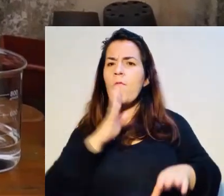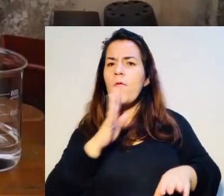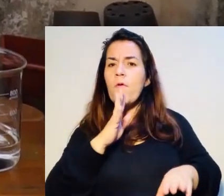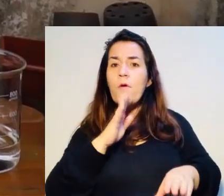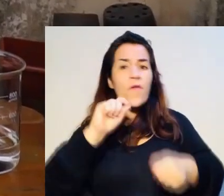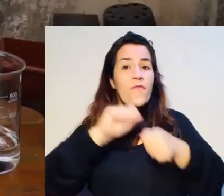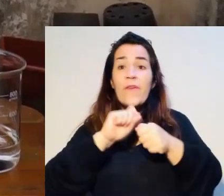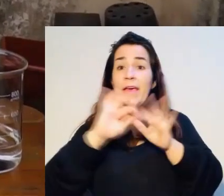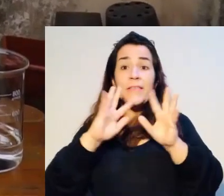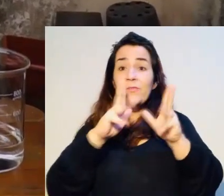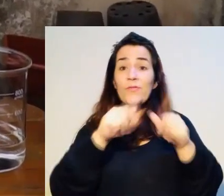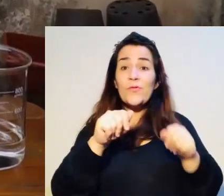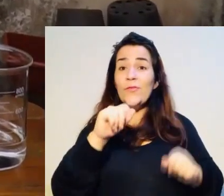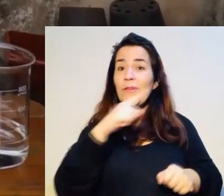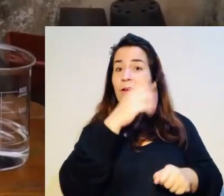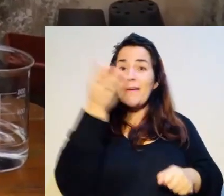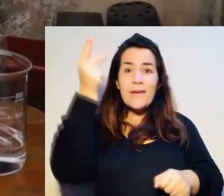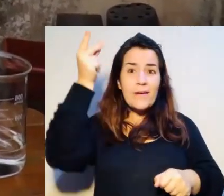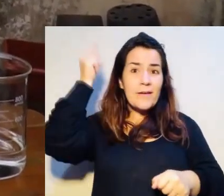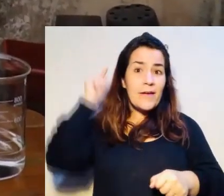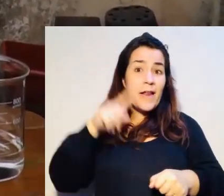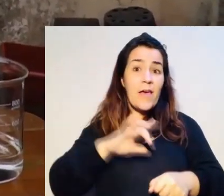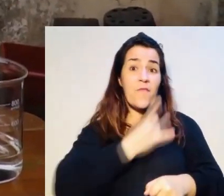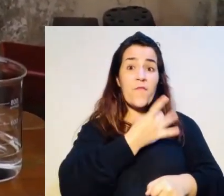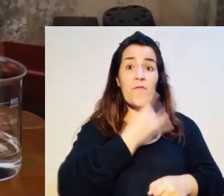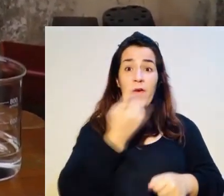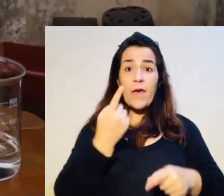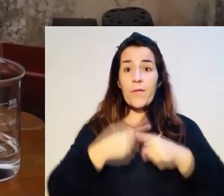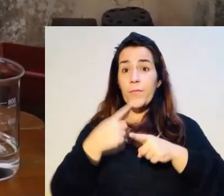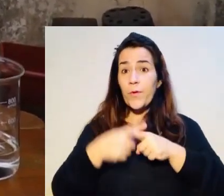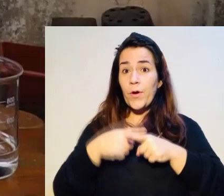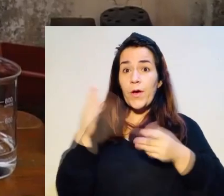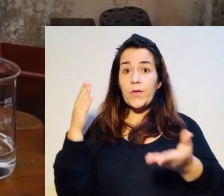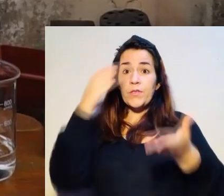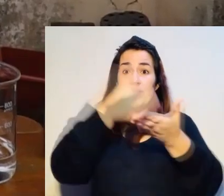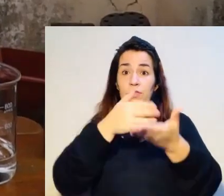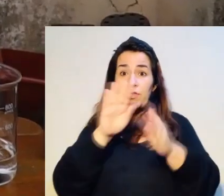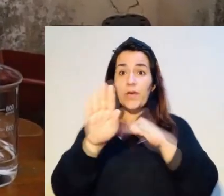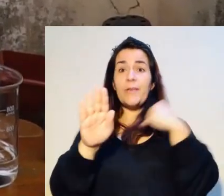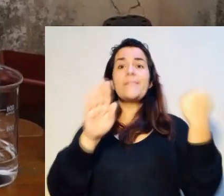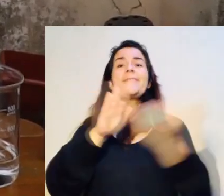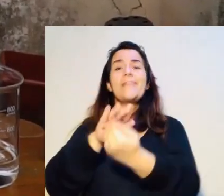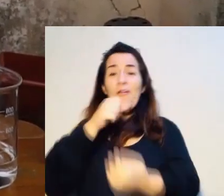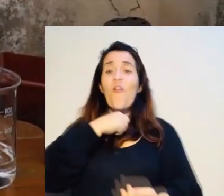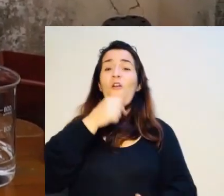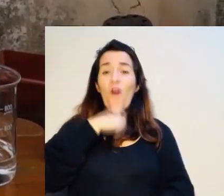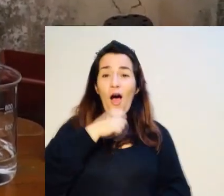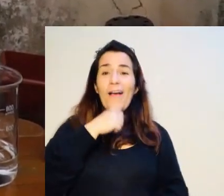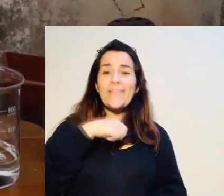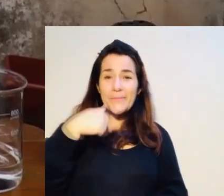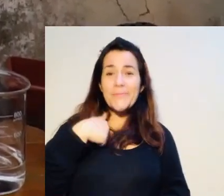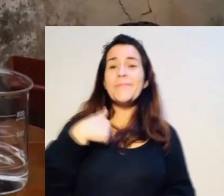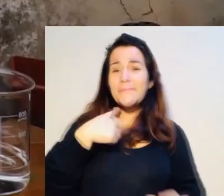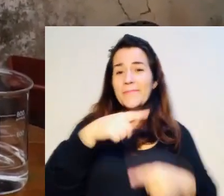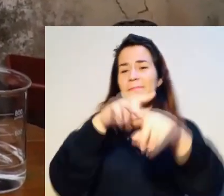terra. E não só, pois ele ainda chega no terreiro da minha avó.